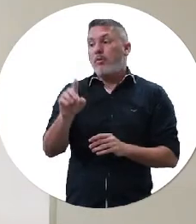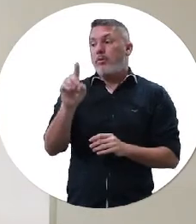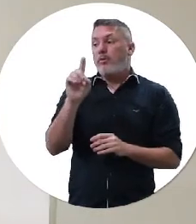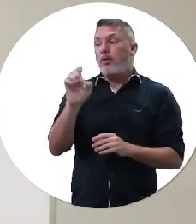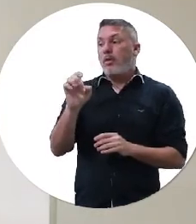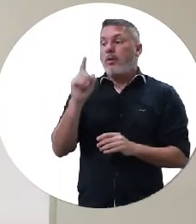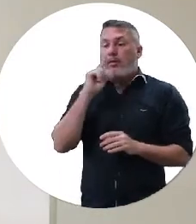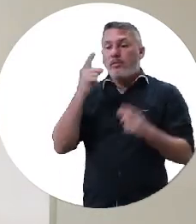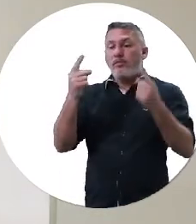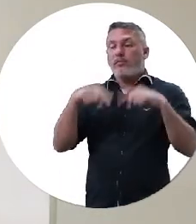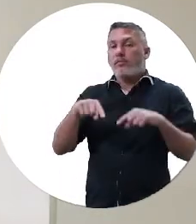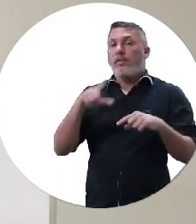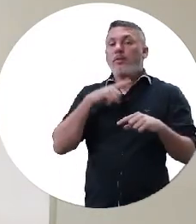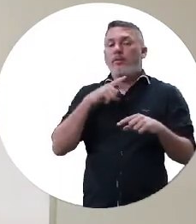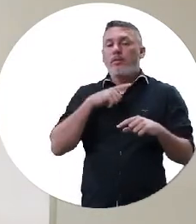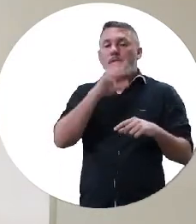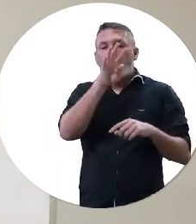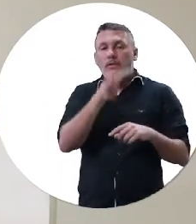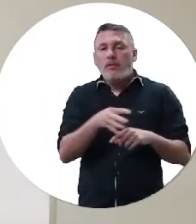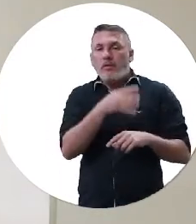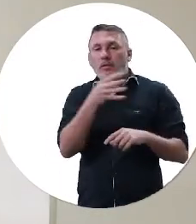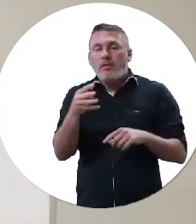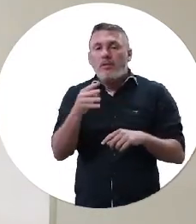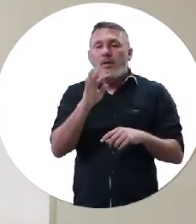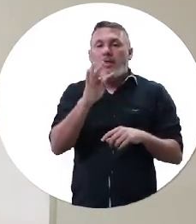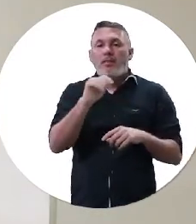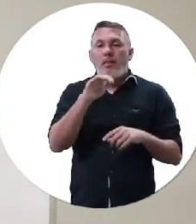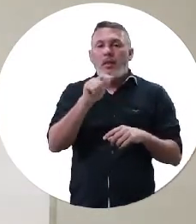de potássio.